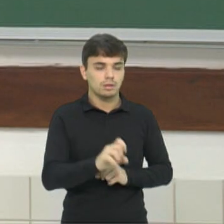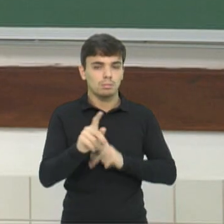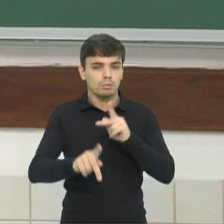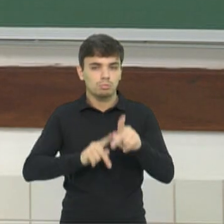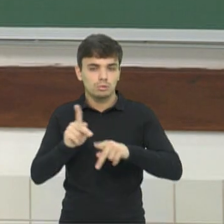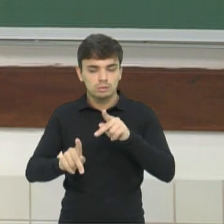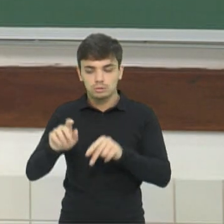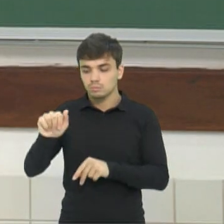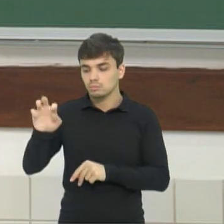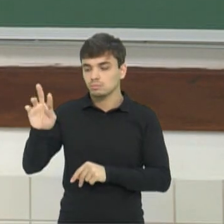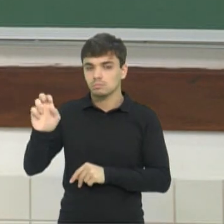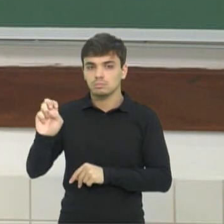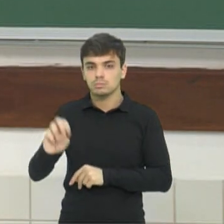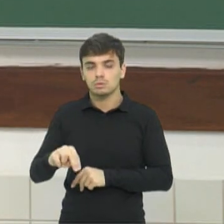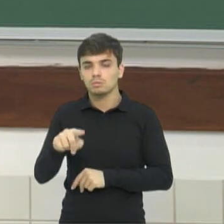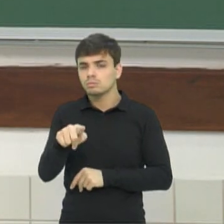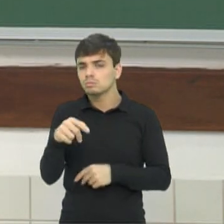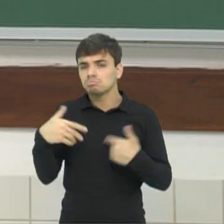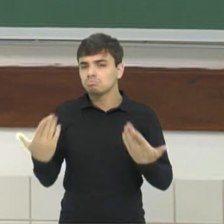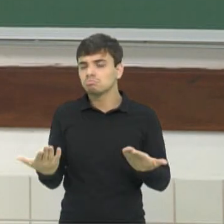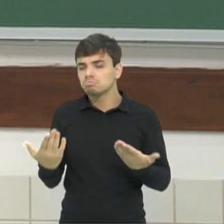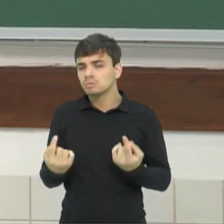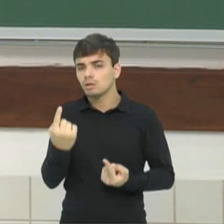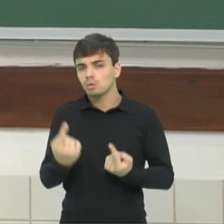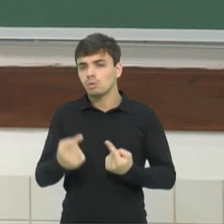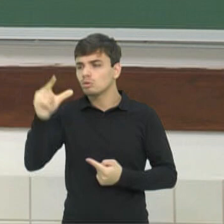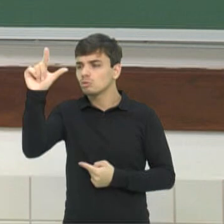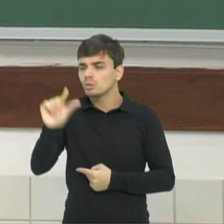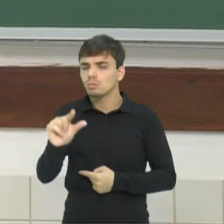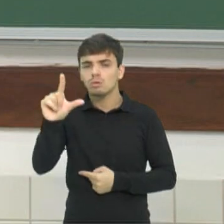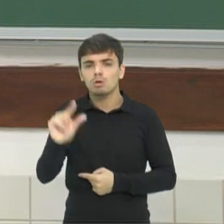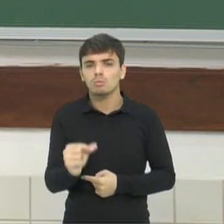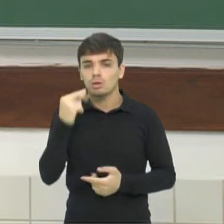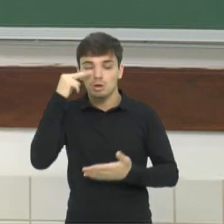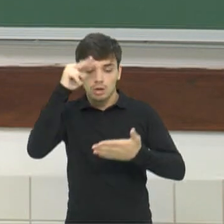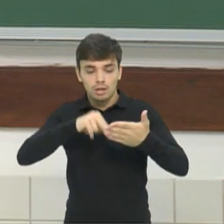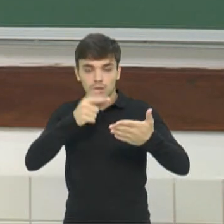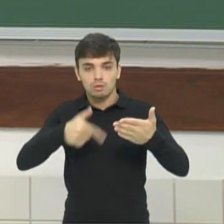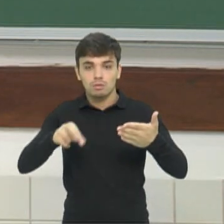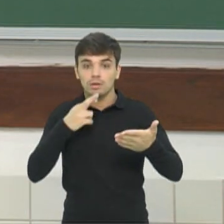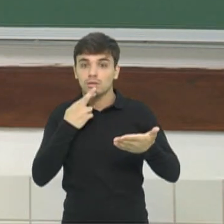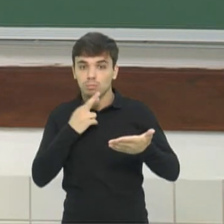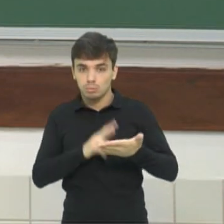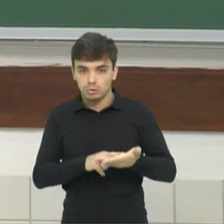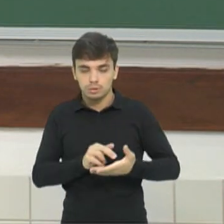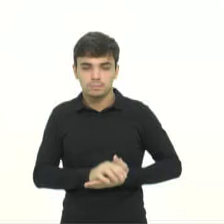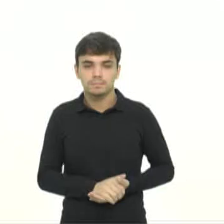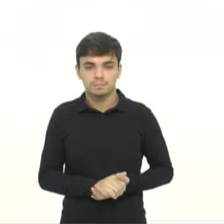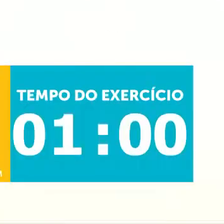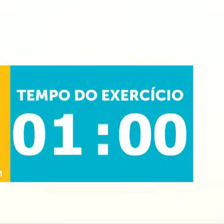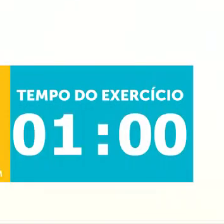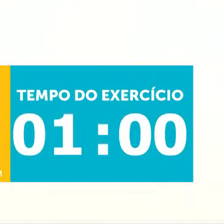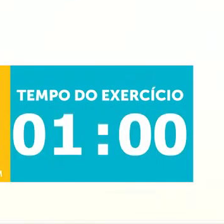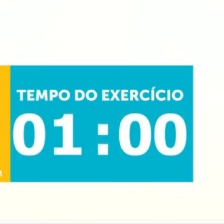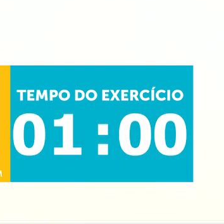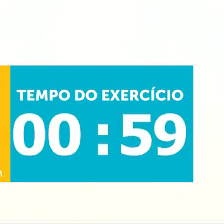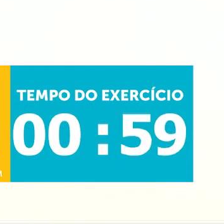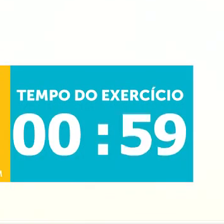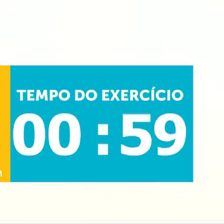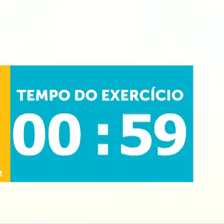da população de copépodos. E aí, gente, o que vai diminuir, o que vai aumentar? Diga qual que é a resposta correta.